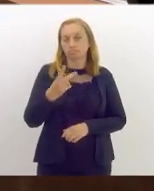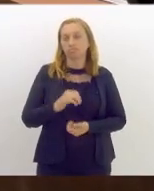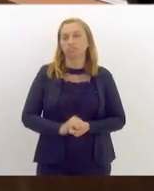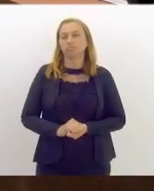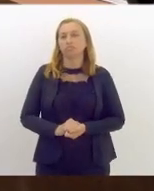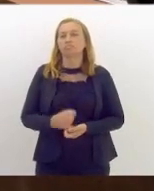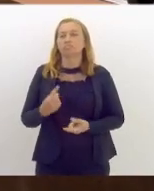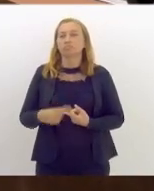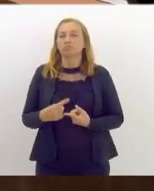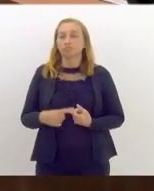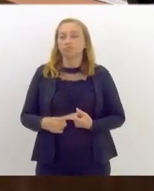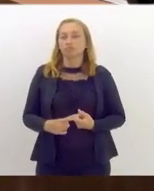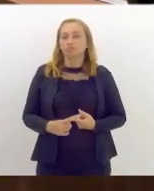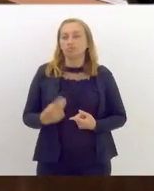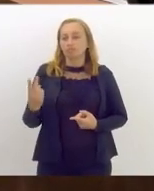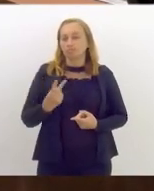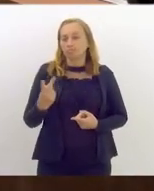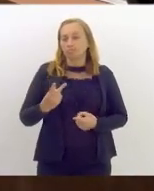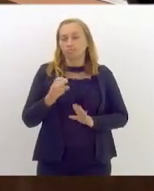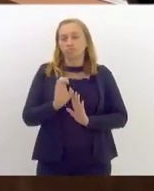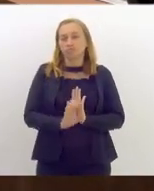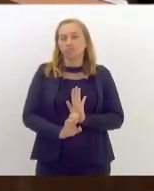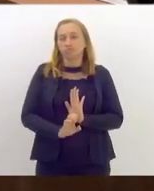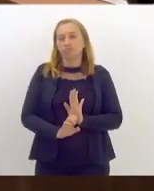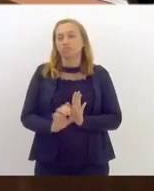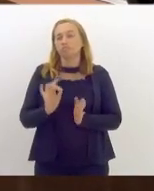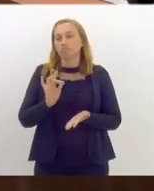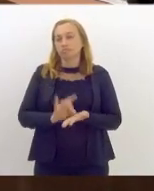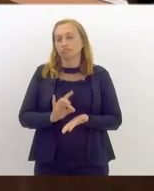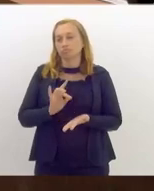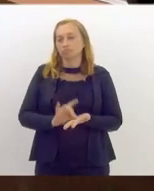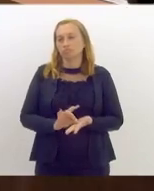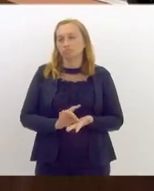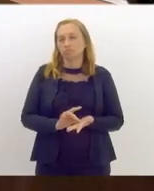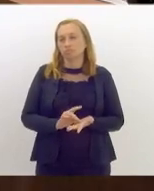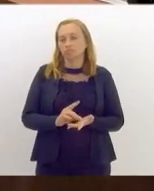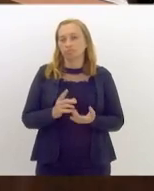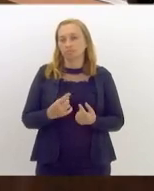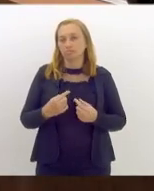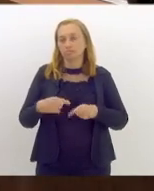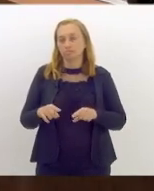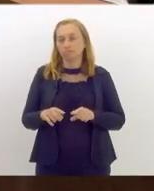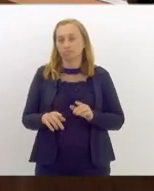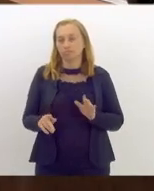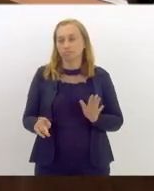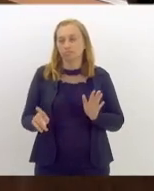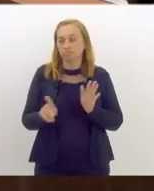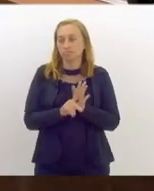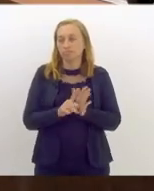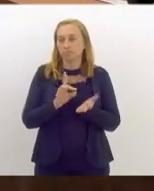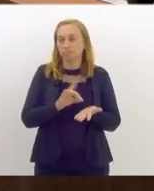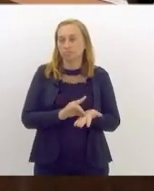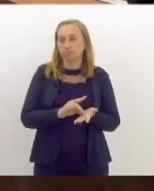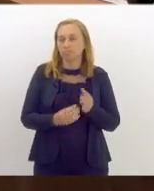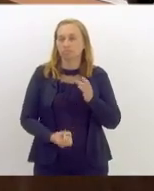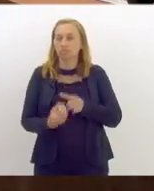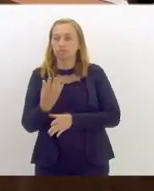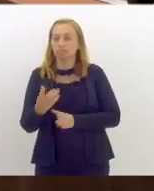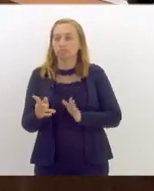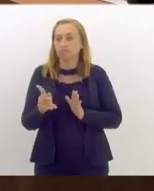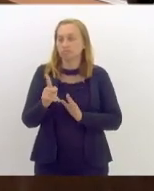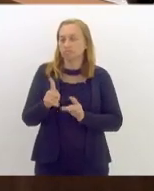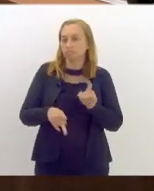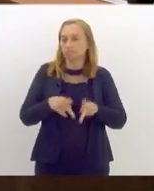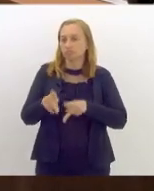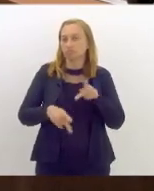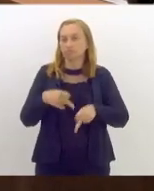Porque essas emendas na verdade de turbam o que é o Projeto original feito pela população e